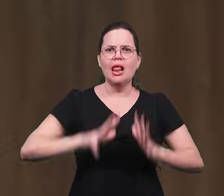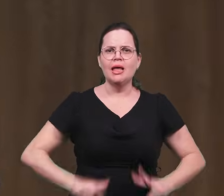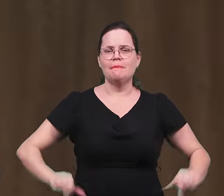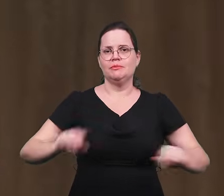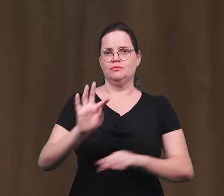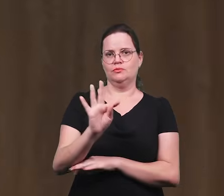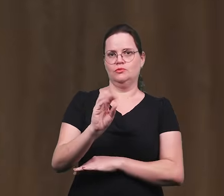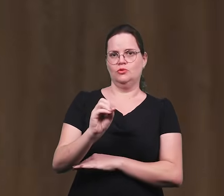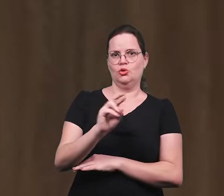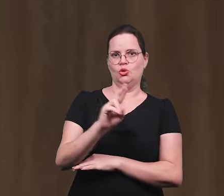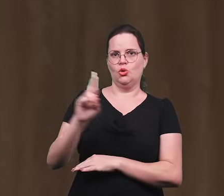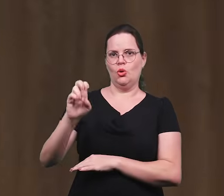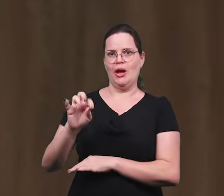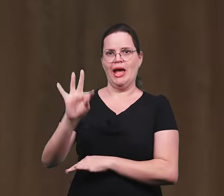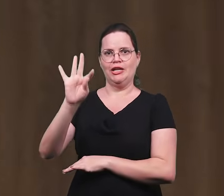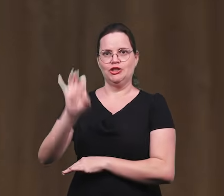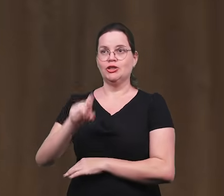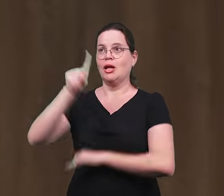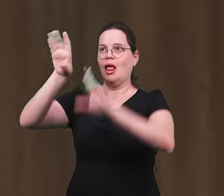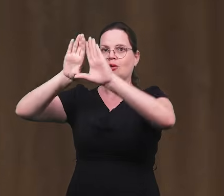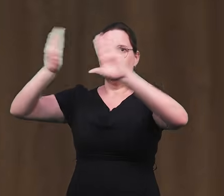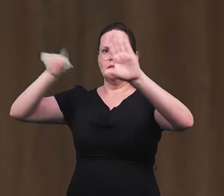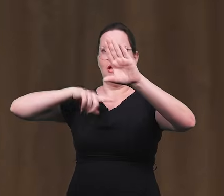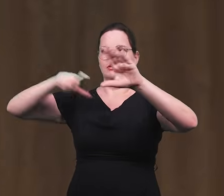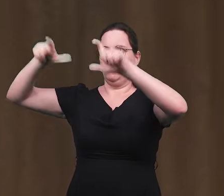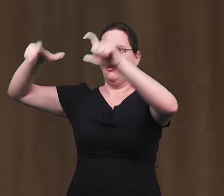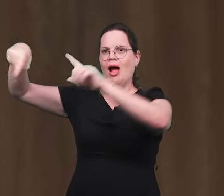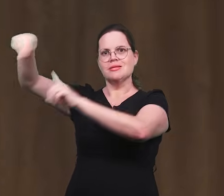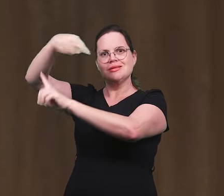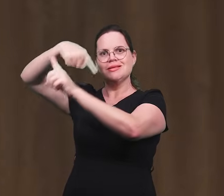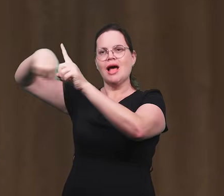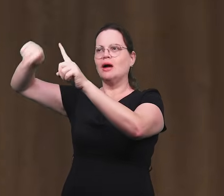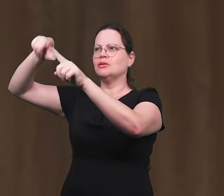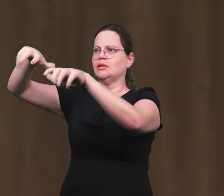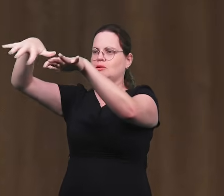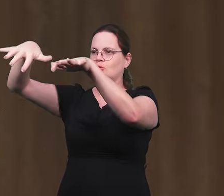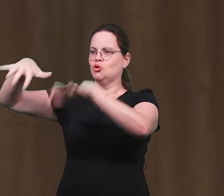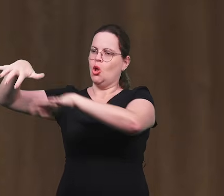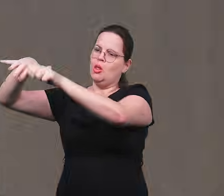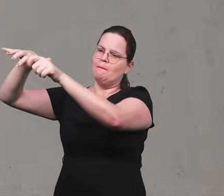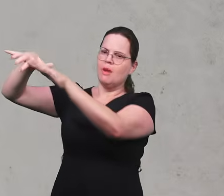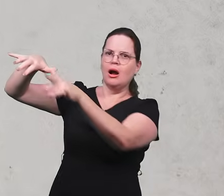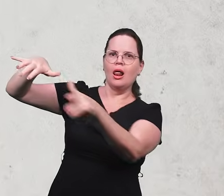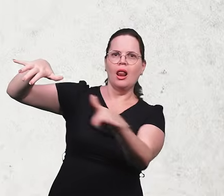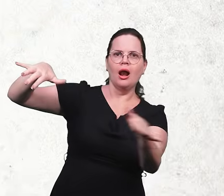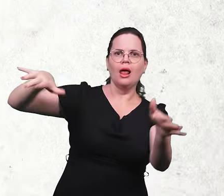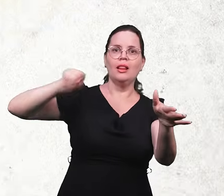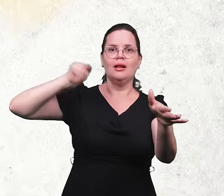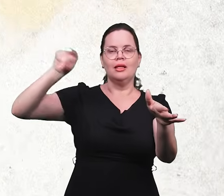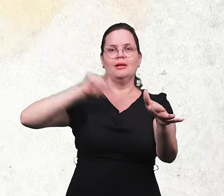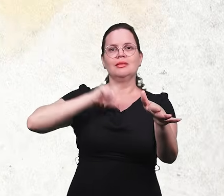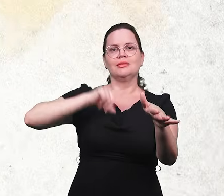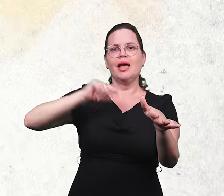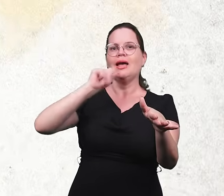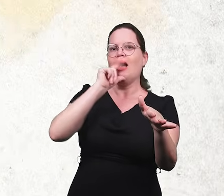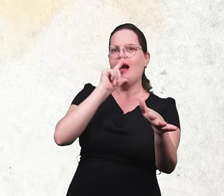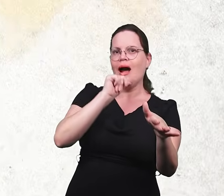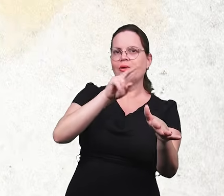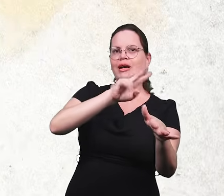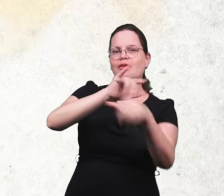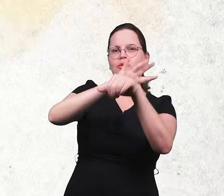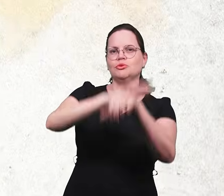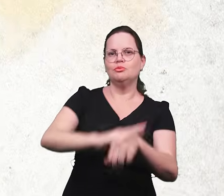E fala que essas águas saíam do santuário. E tem um versículo que diz assim, porque lá chegarão essas águas